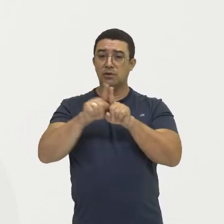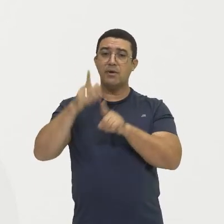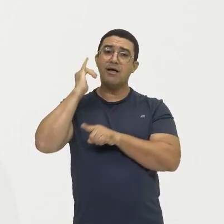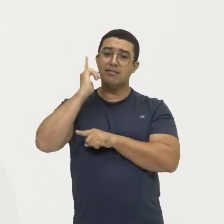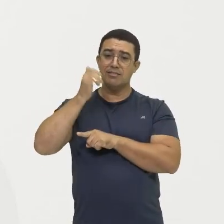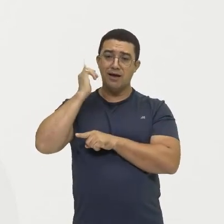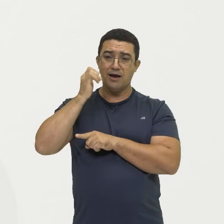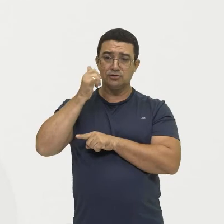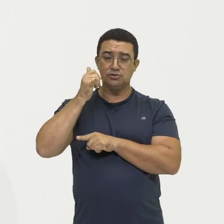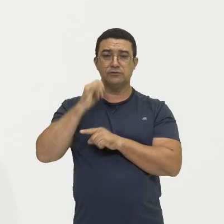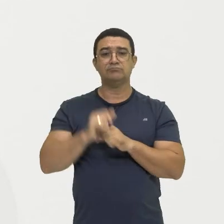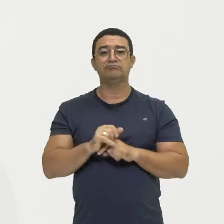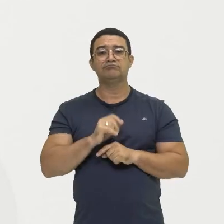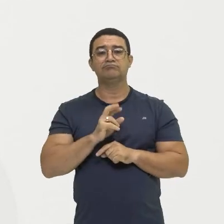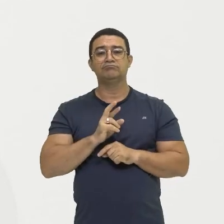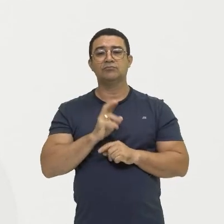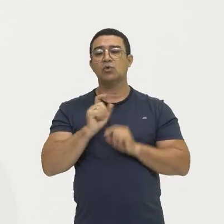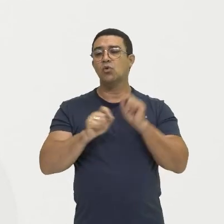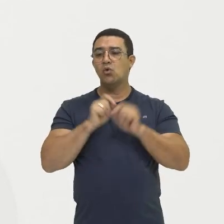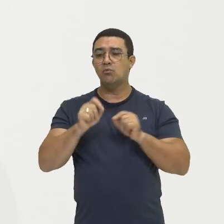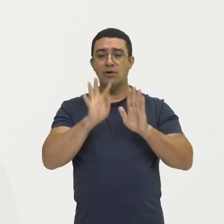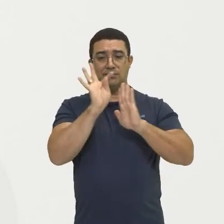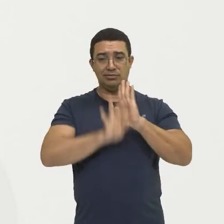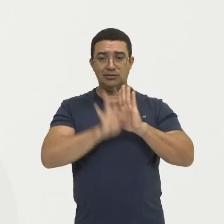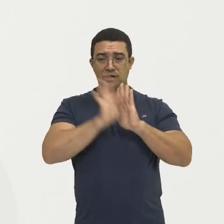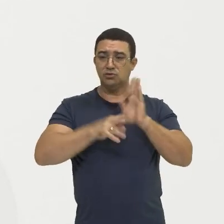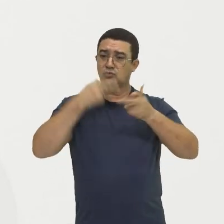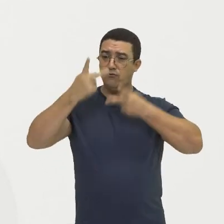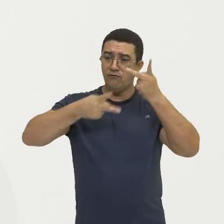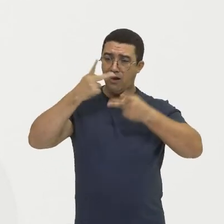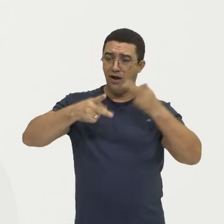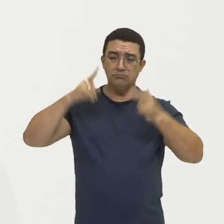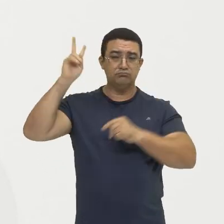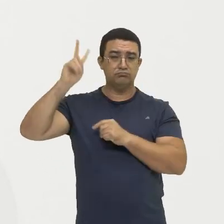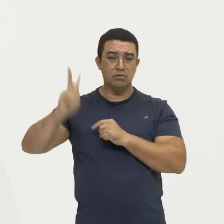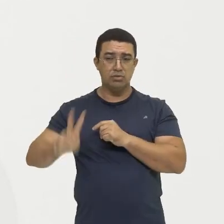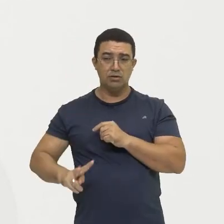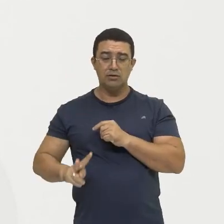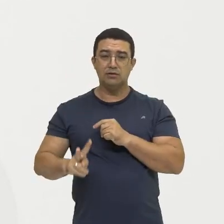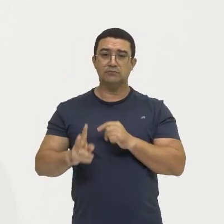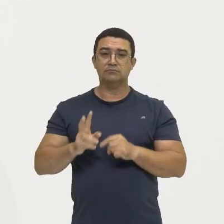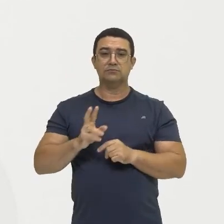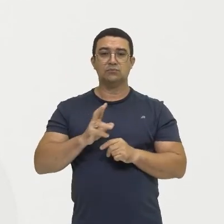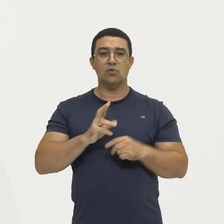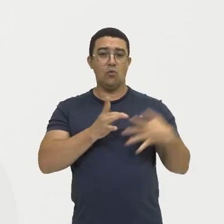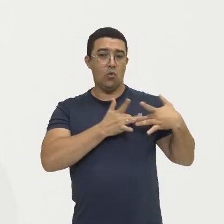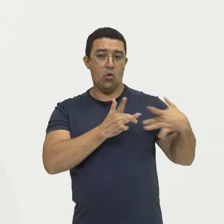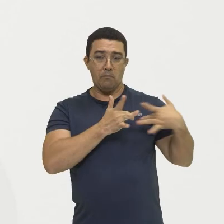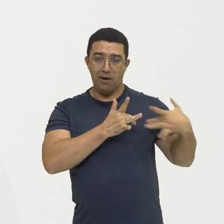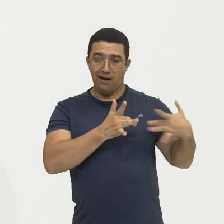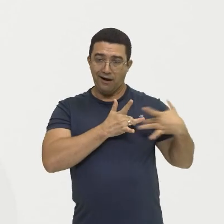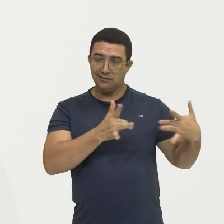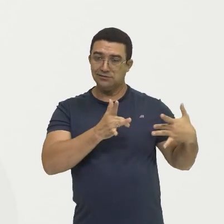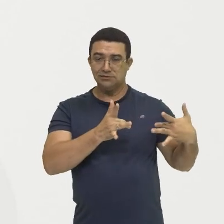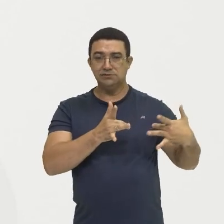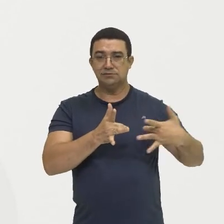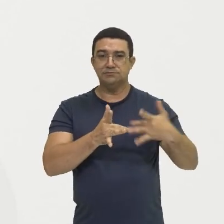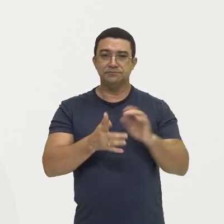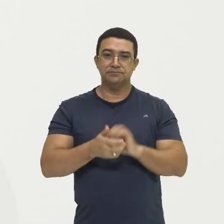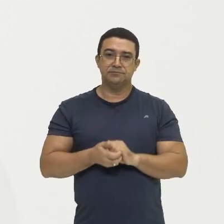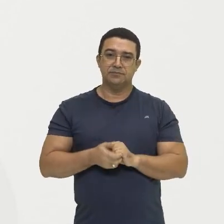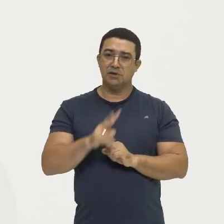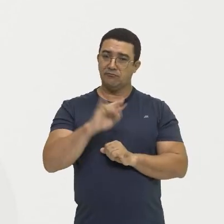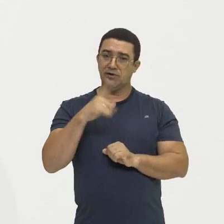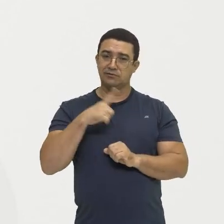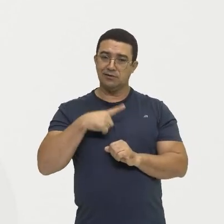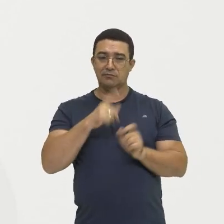Que é justamente o texto vai contar uma história, né? Que no caso aqui dos romances, né? Que vai